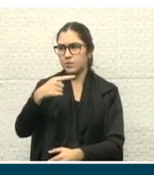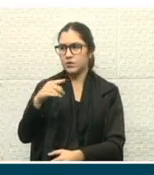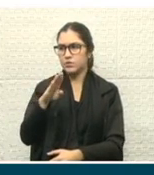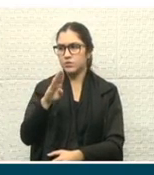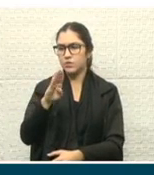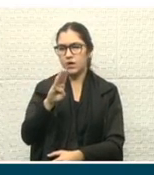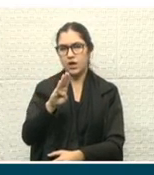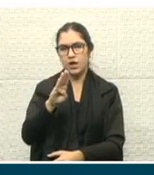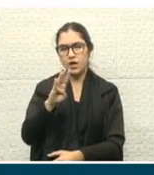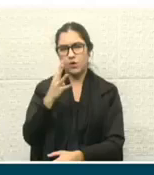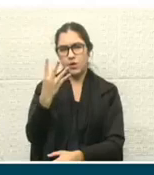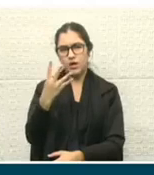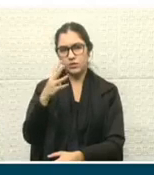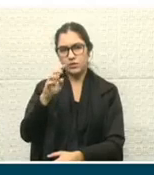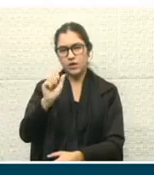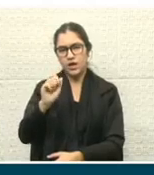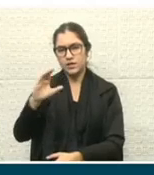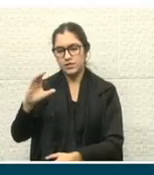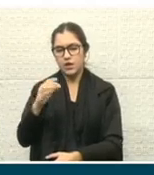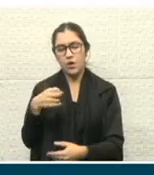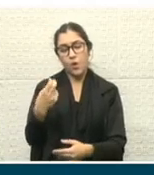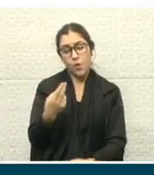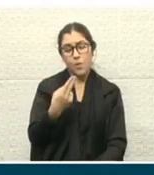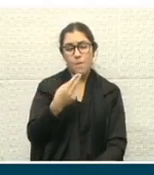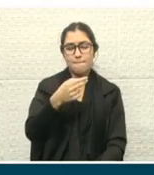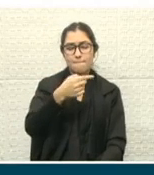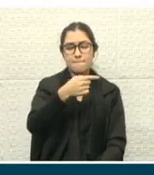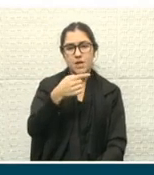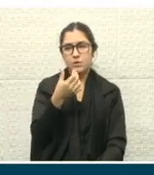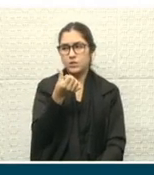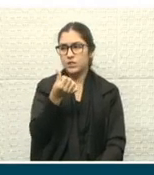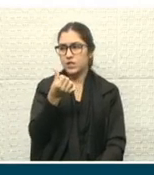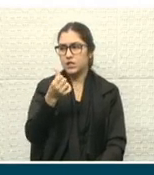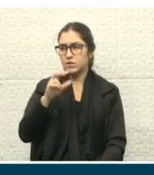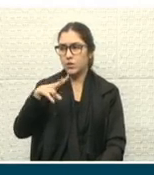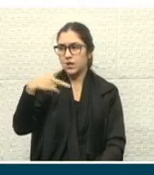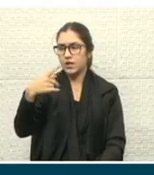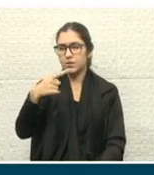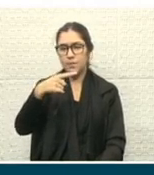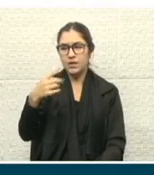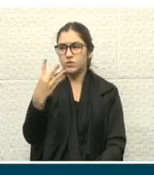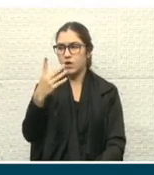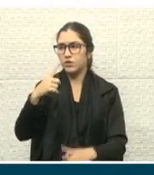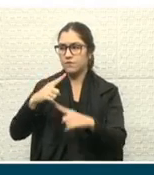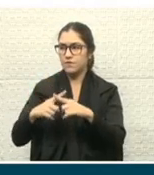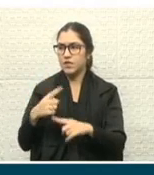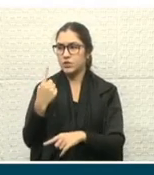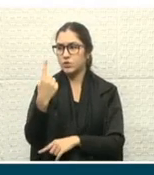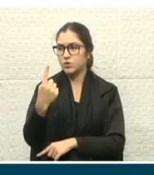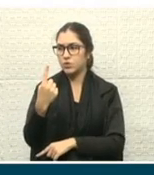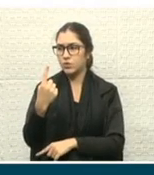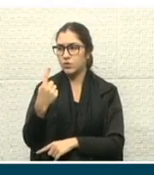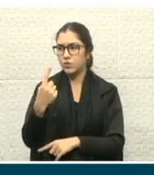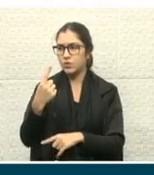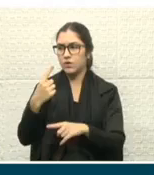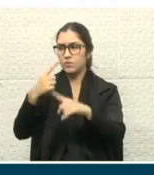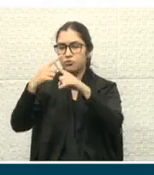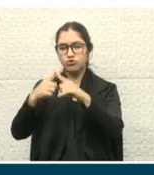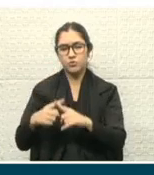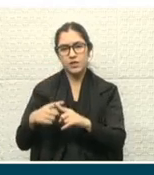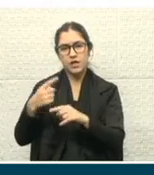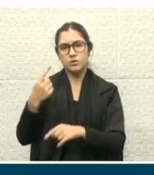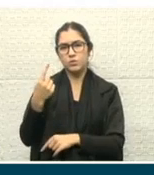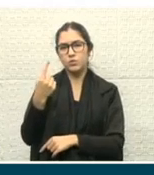ou menos 6 ao quadrado, menos 4 vezes 1, multiplicado por